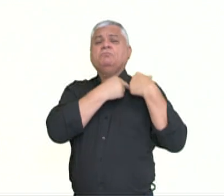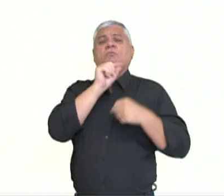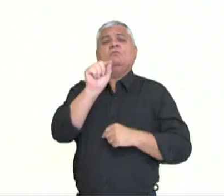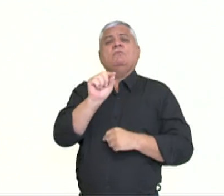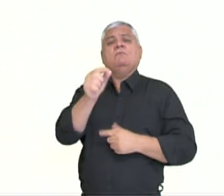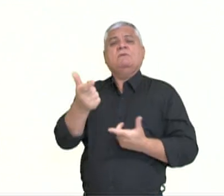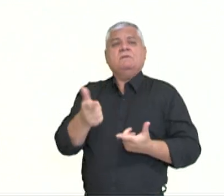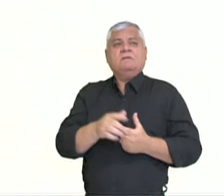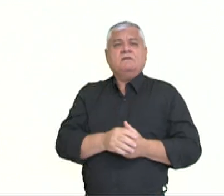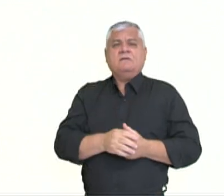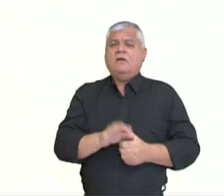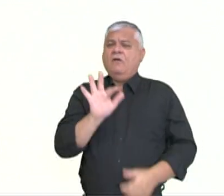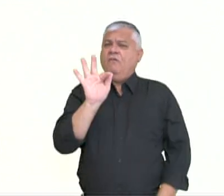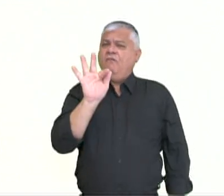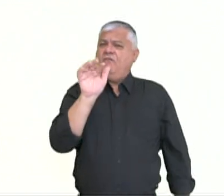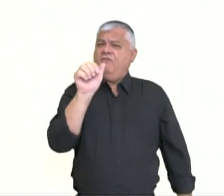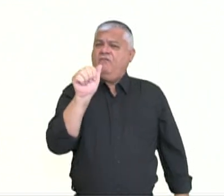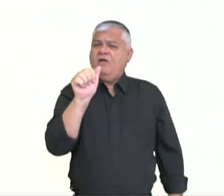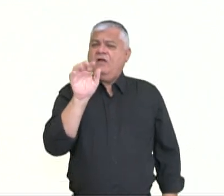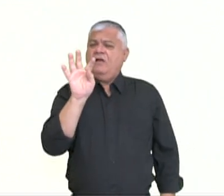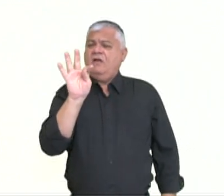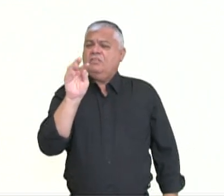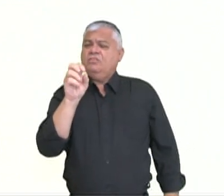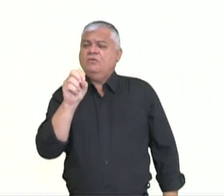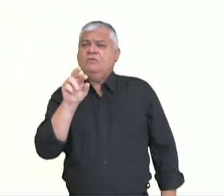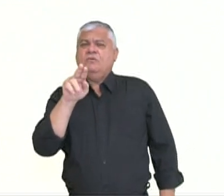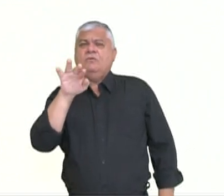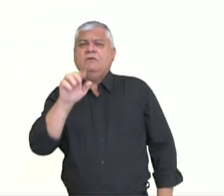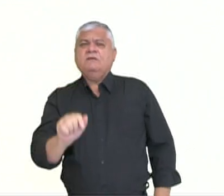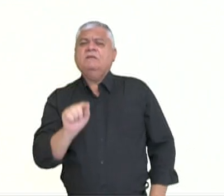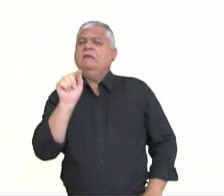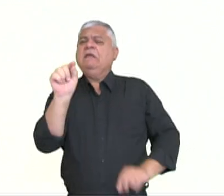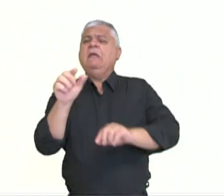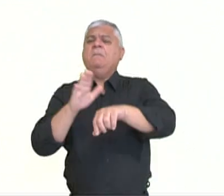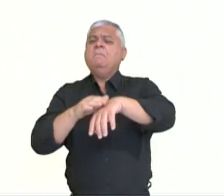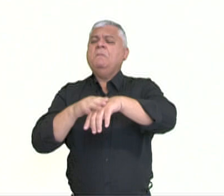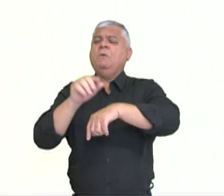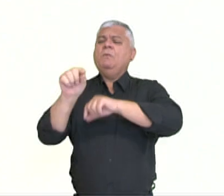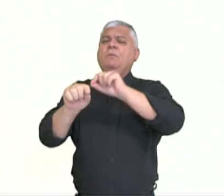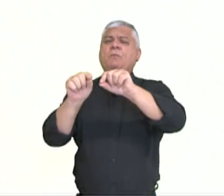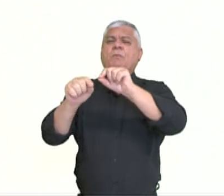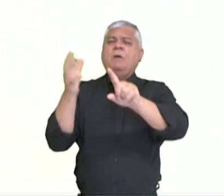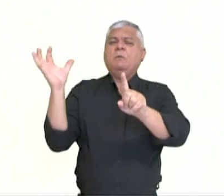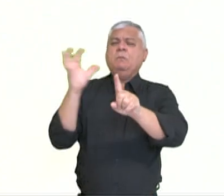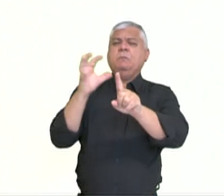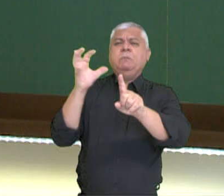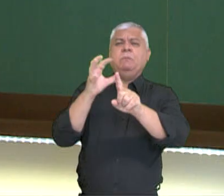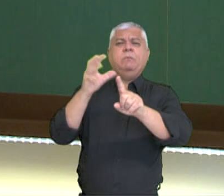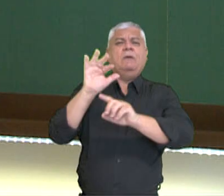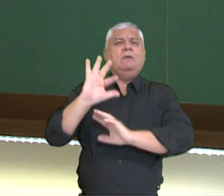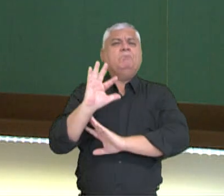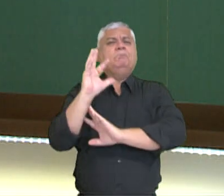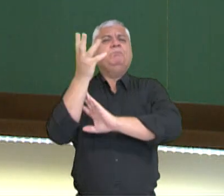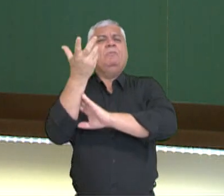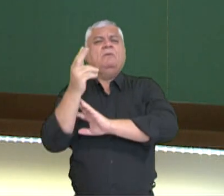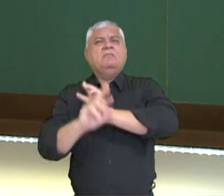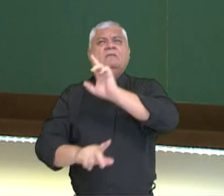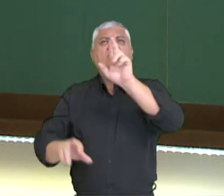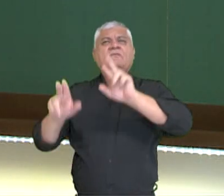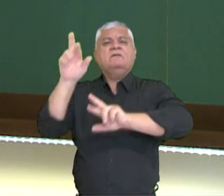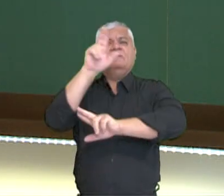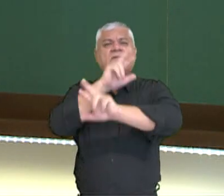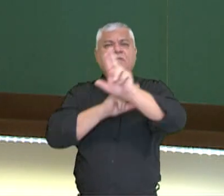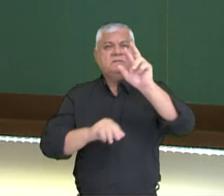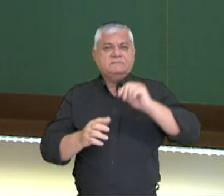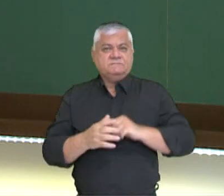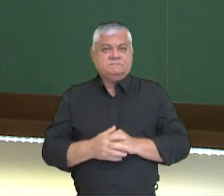pensar que fatores são esses, que características que nós temos ali que influenciam nessas diferenças climáticas.